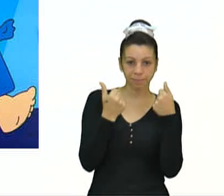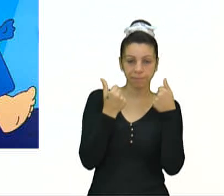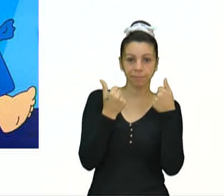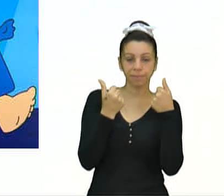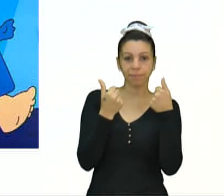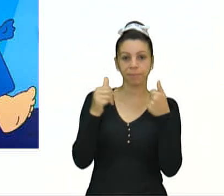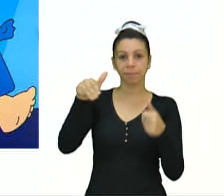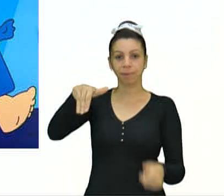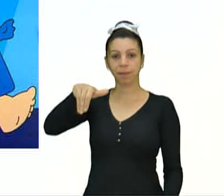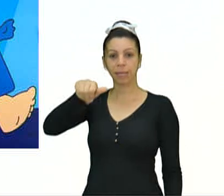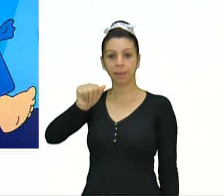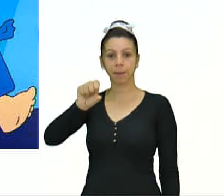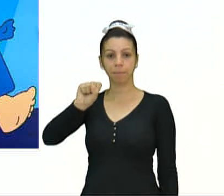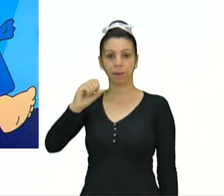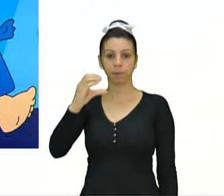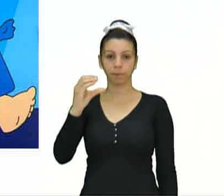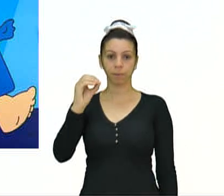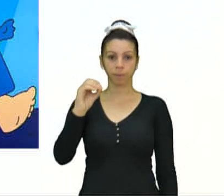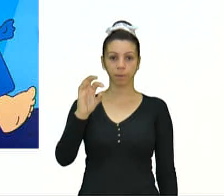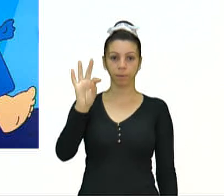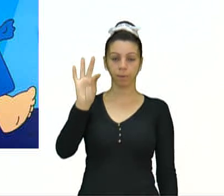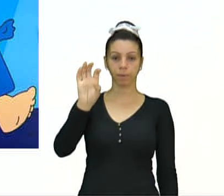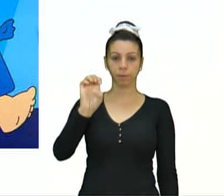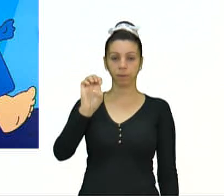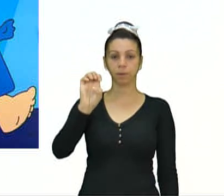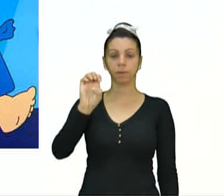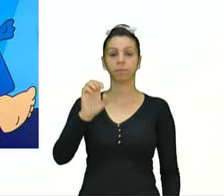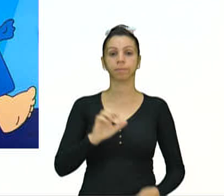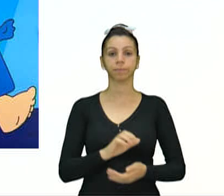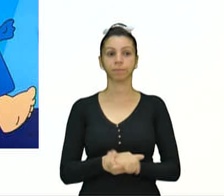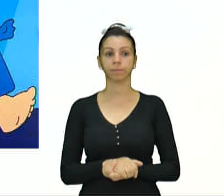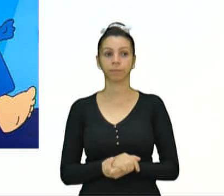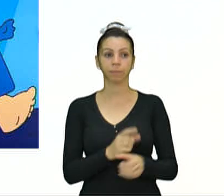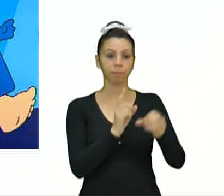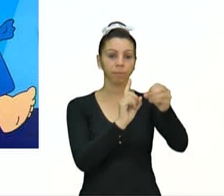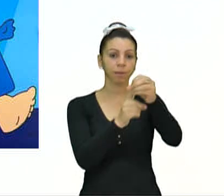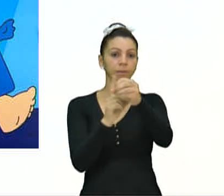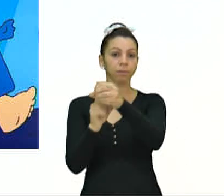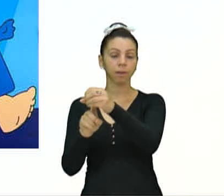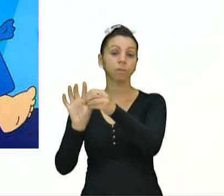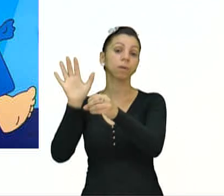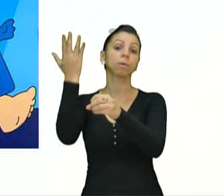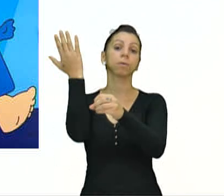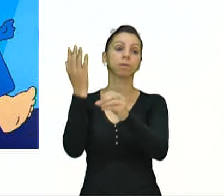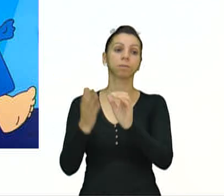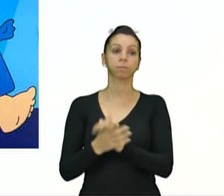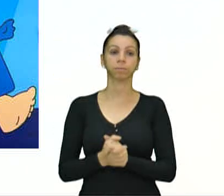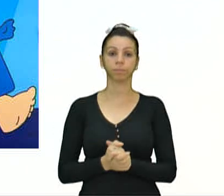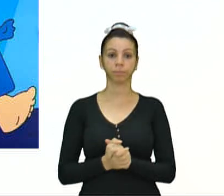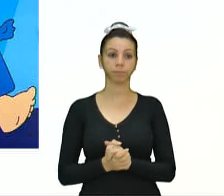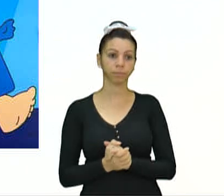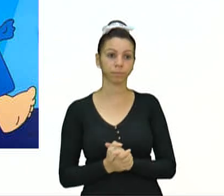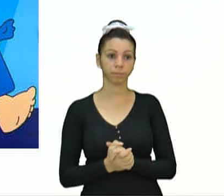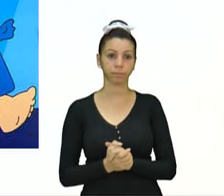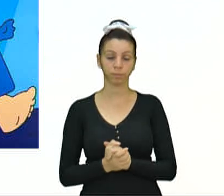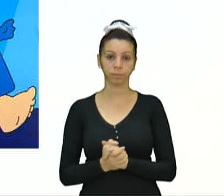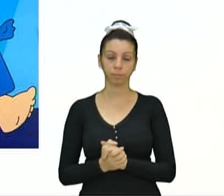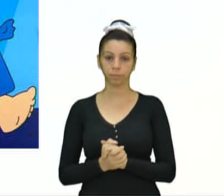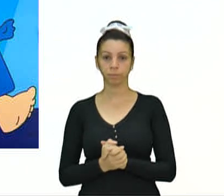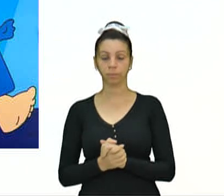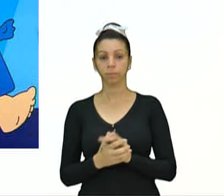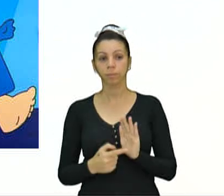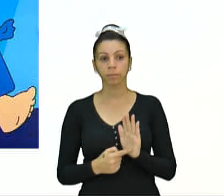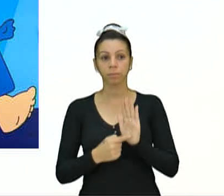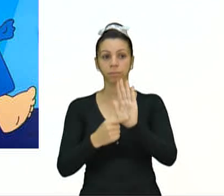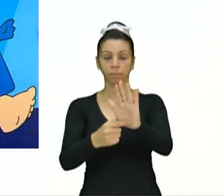últimas Olimpíadas. Aqui estão as cidades onde elas aconteceram e aqui estão os mascotes, né? Então, a maioria delas aqui são